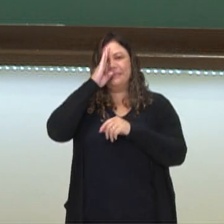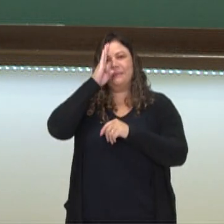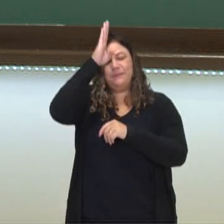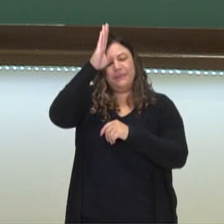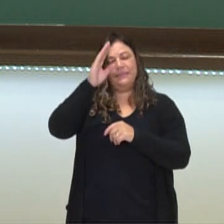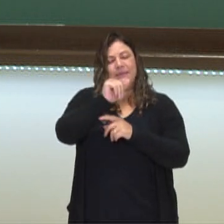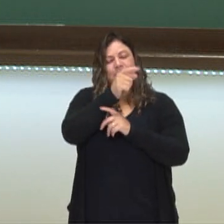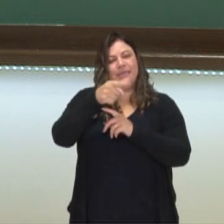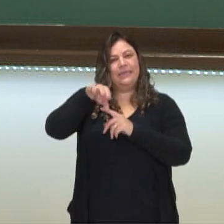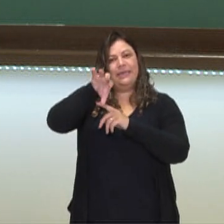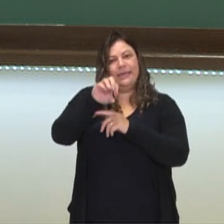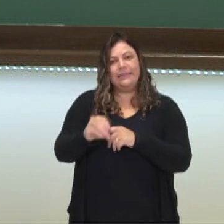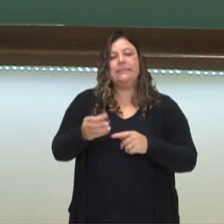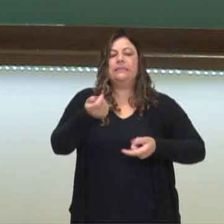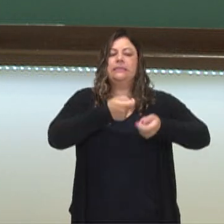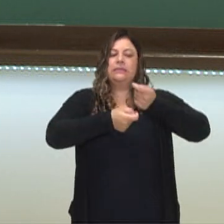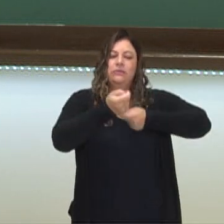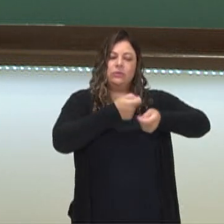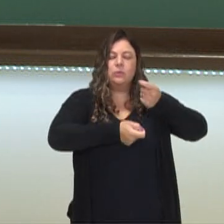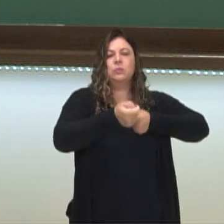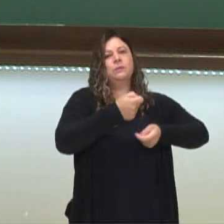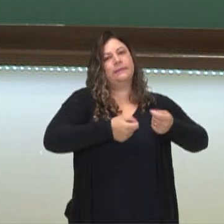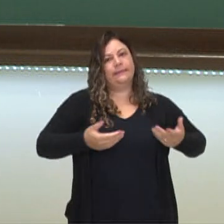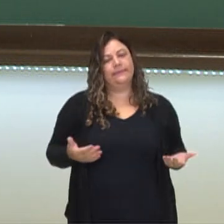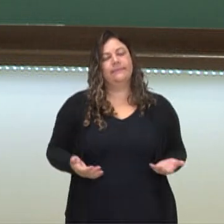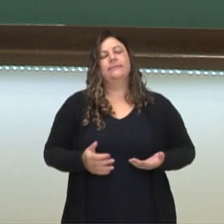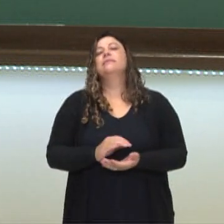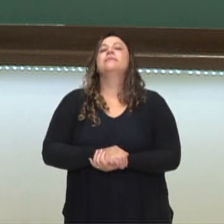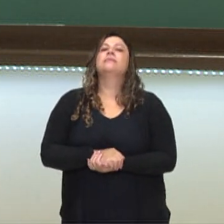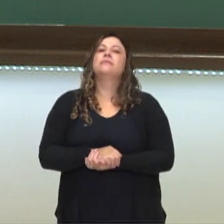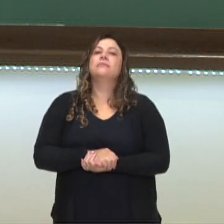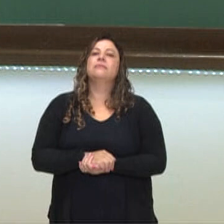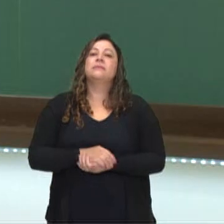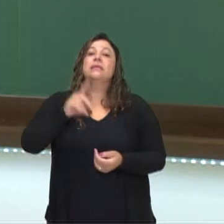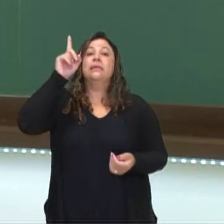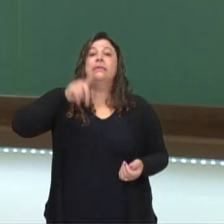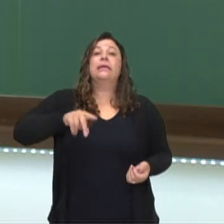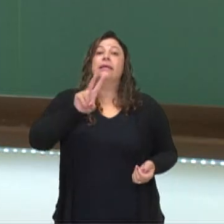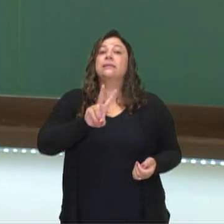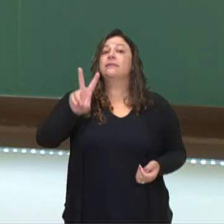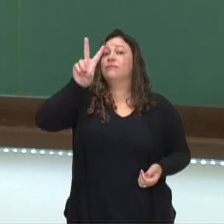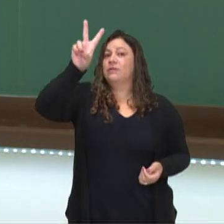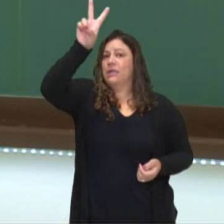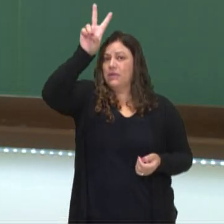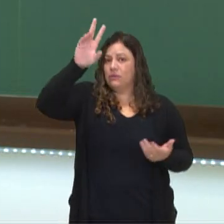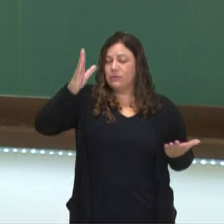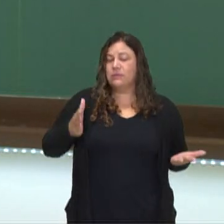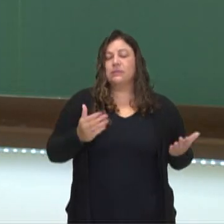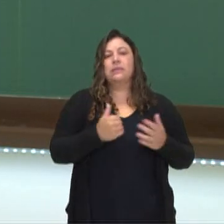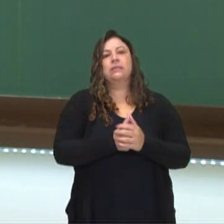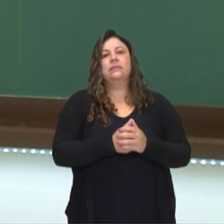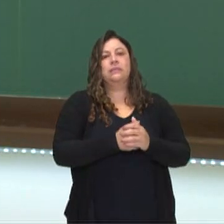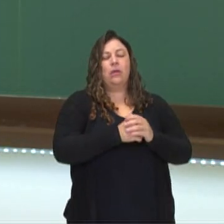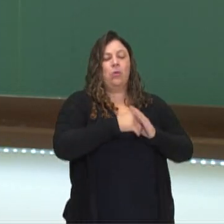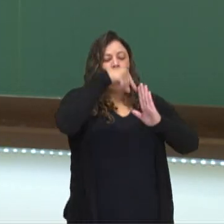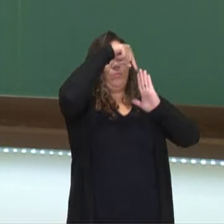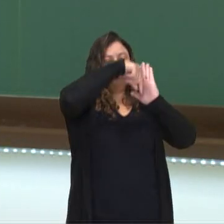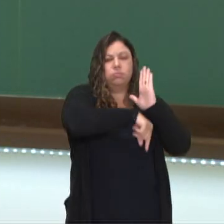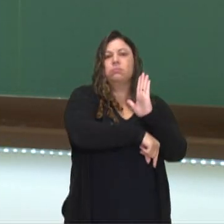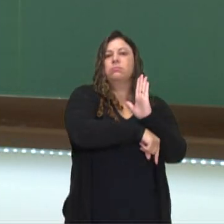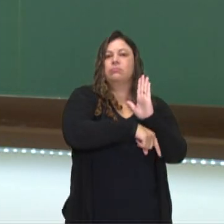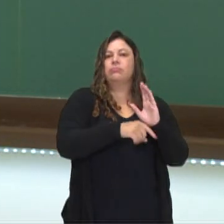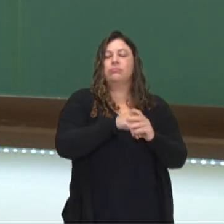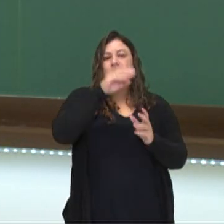ações negociadas naquela bolsa de valores. E essa valorização e desvalorização, ela está